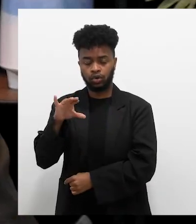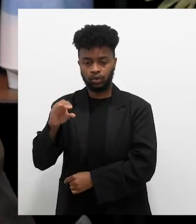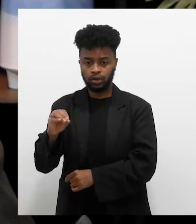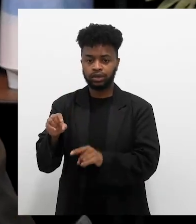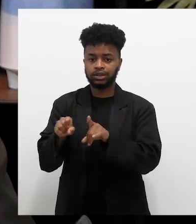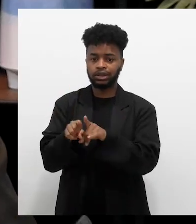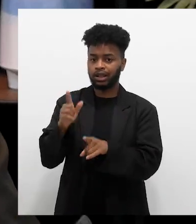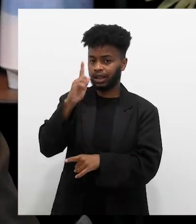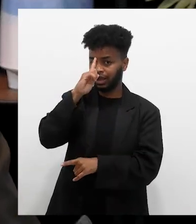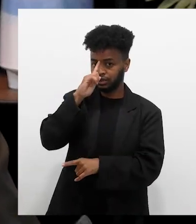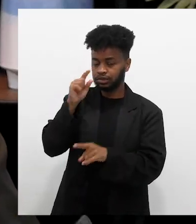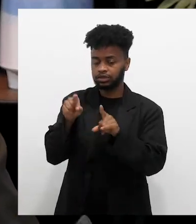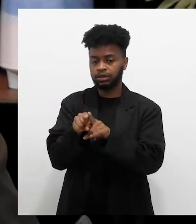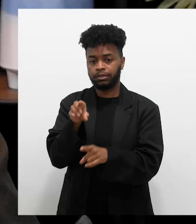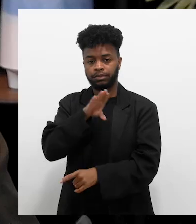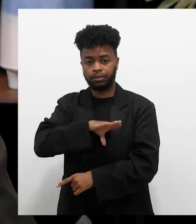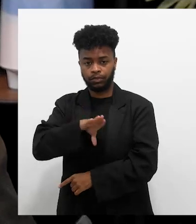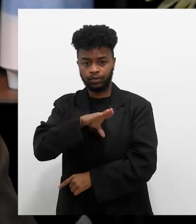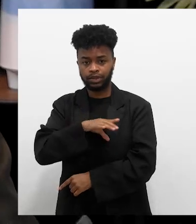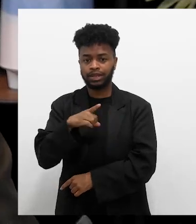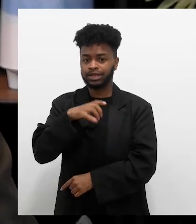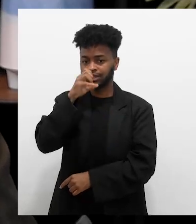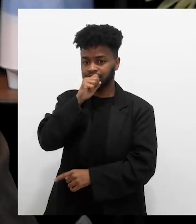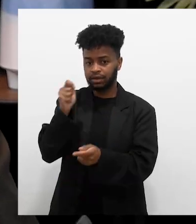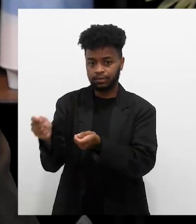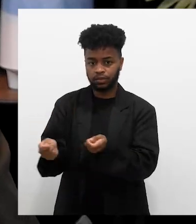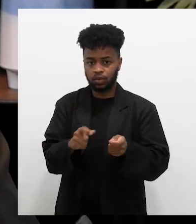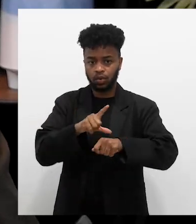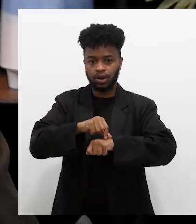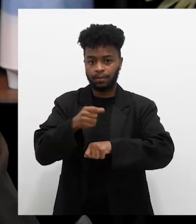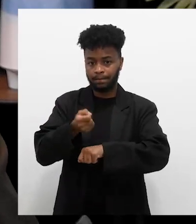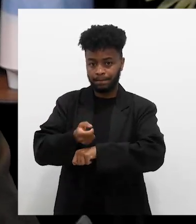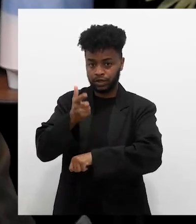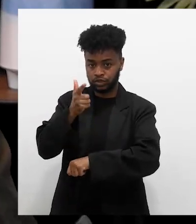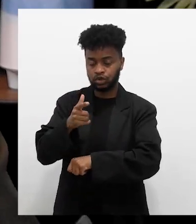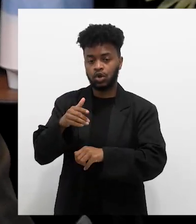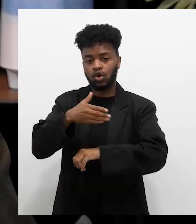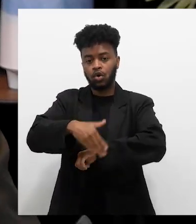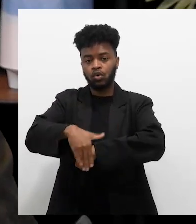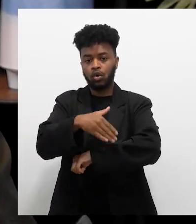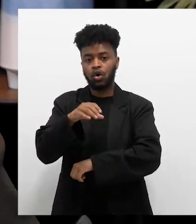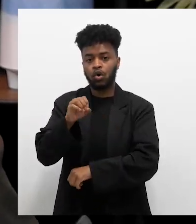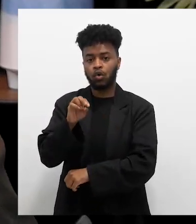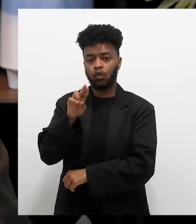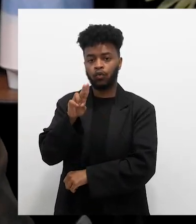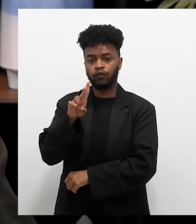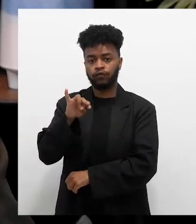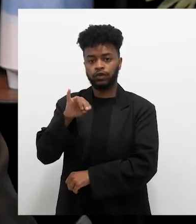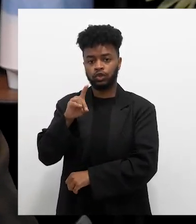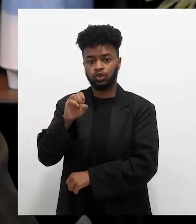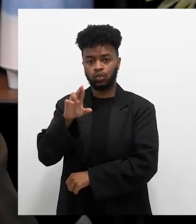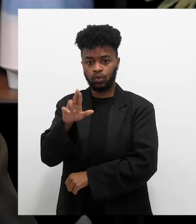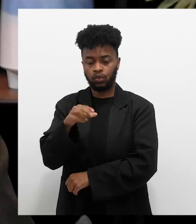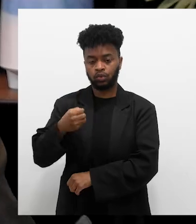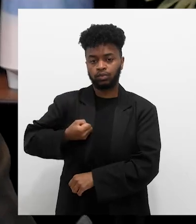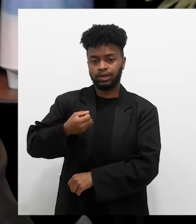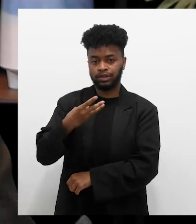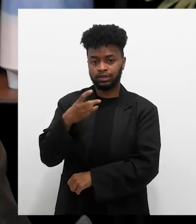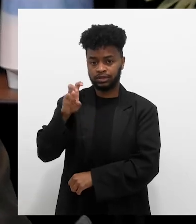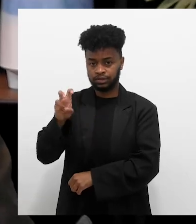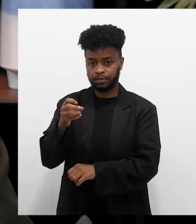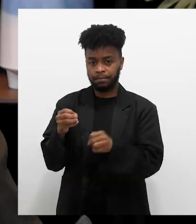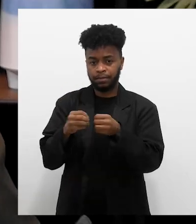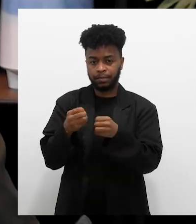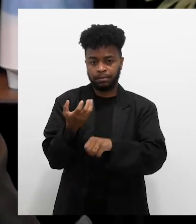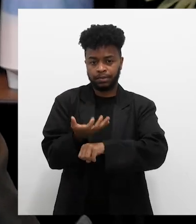e em latim, também muito solene, muito bonita, todo sábado ao meio-dia, Rua do Ouvidor 35, ao lado do Arco do